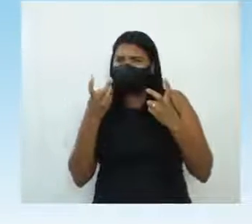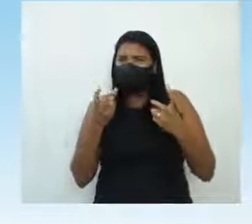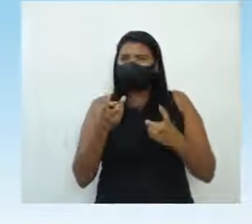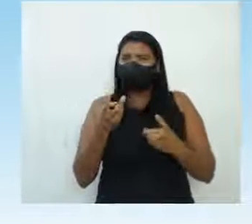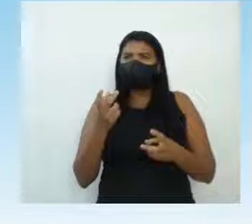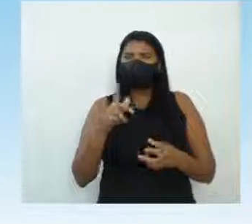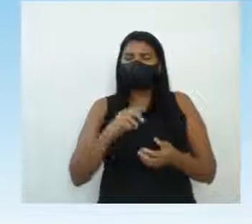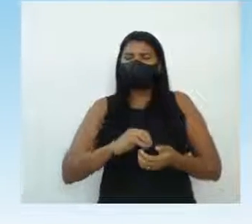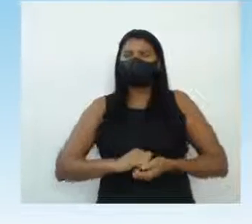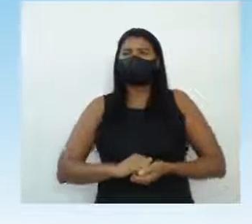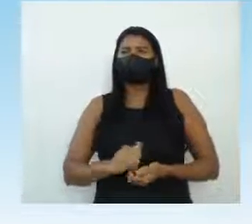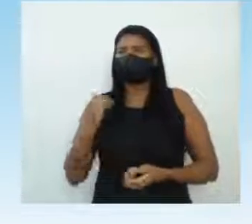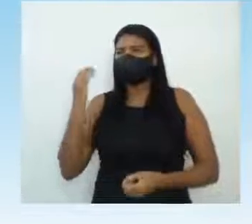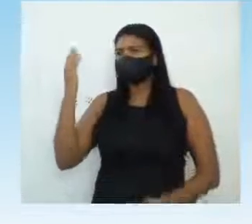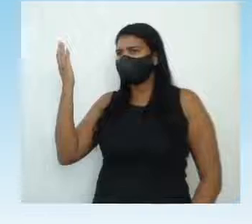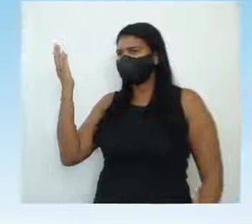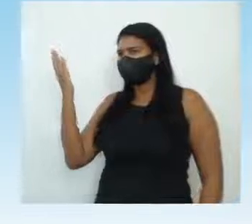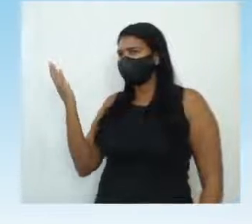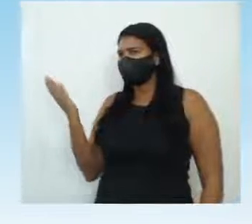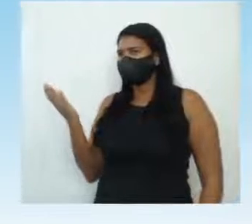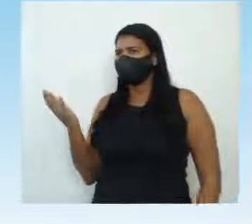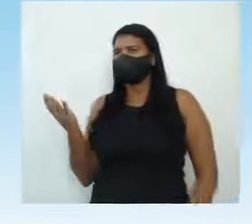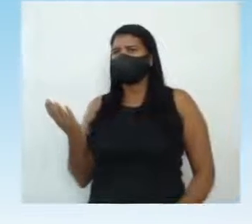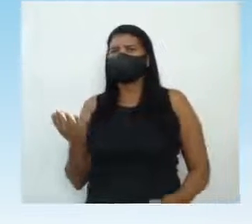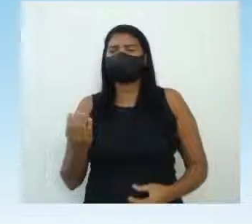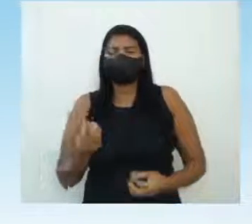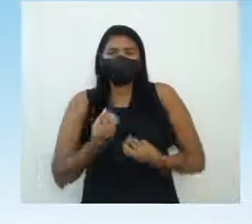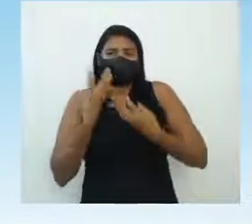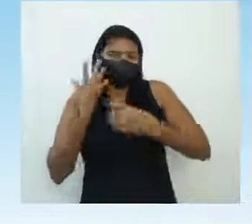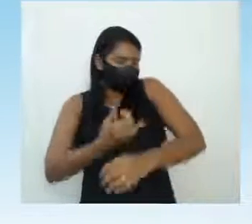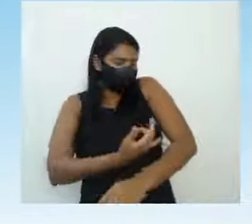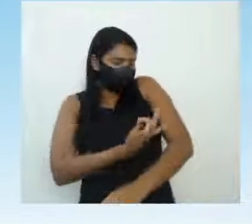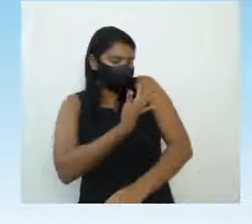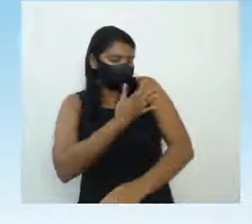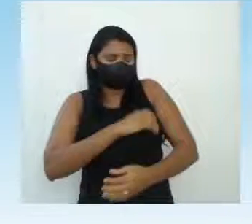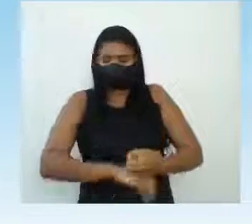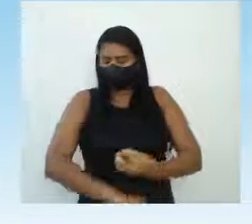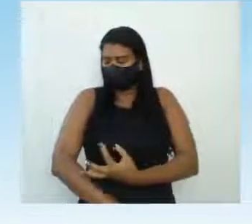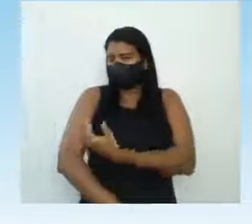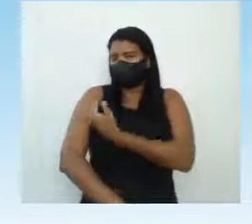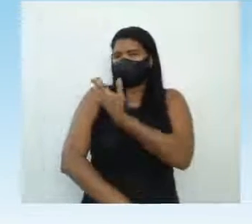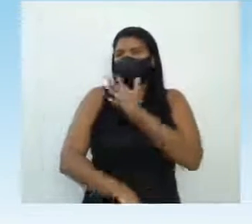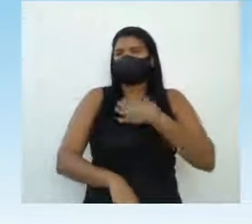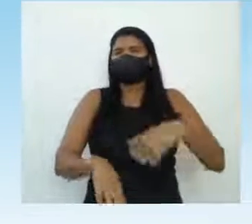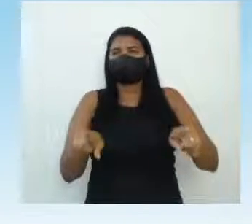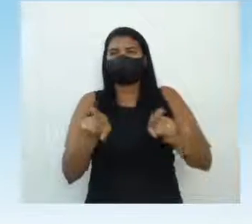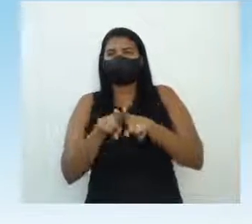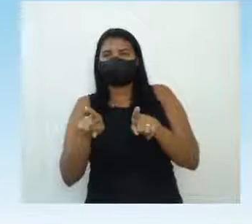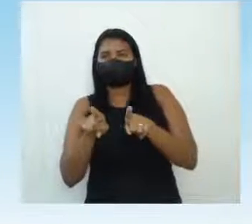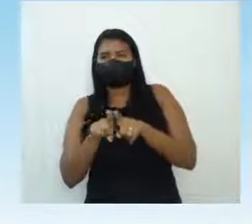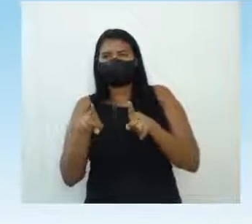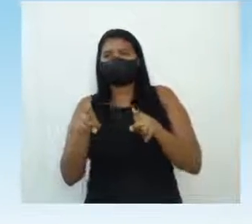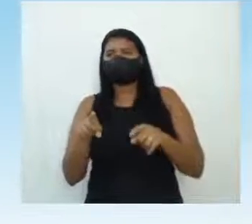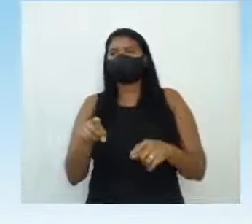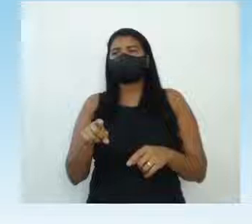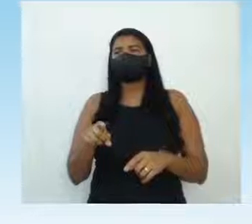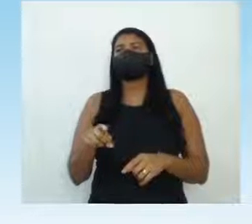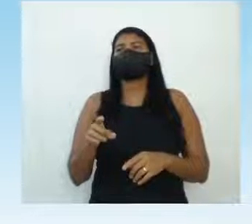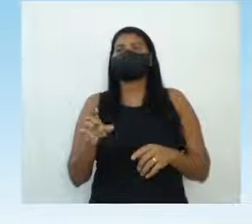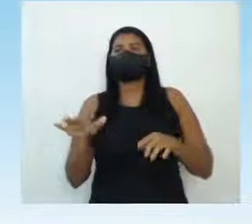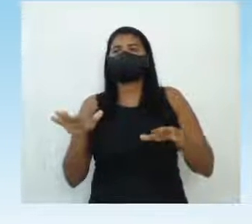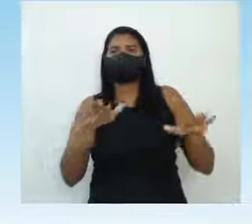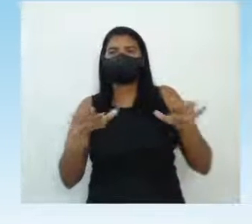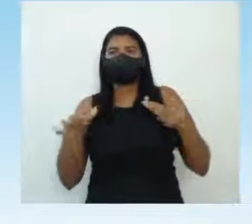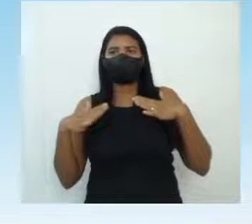né, se eles estão passando uma emoção ou não. Então, existe essa relação aí muito grande do movimento